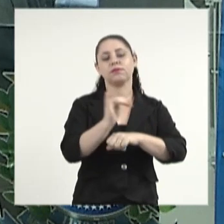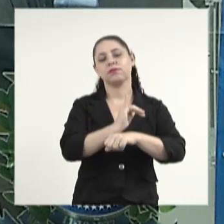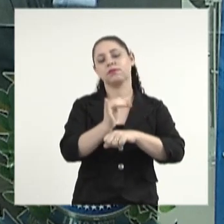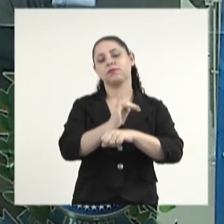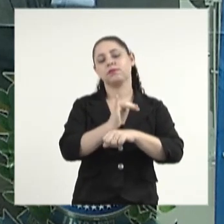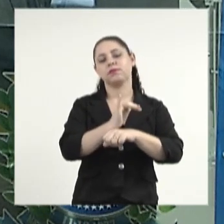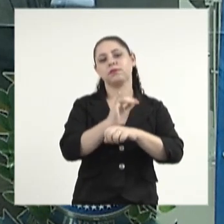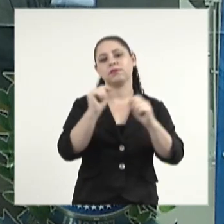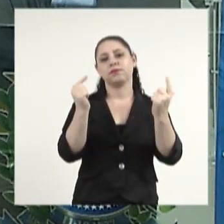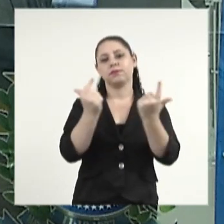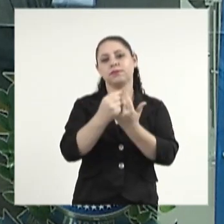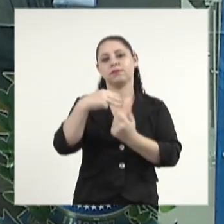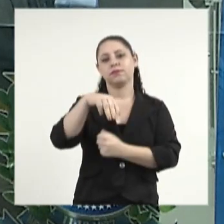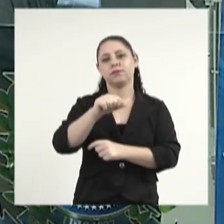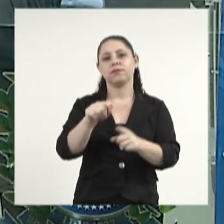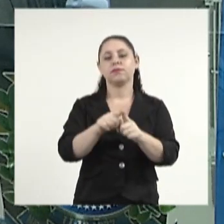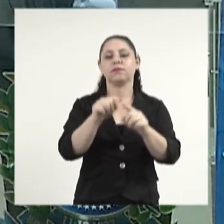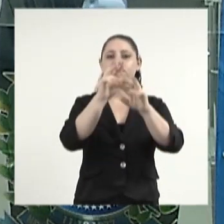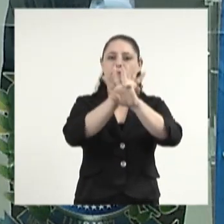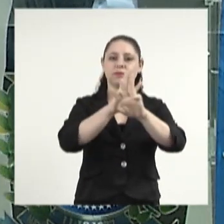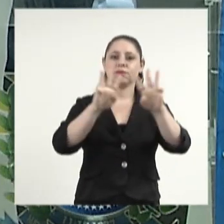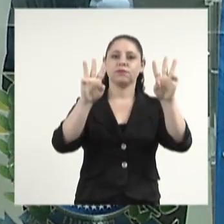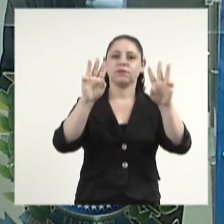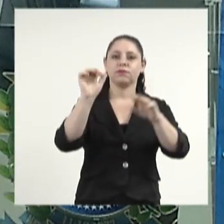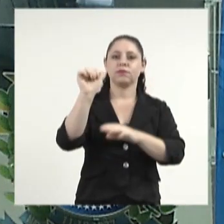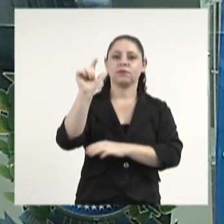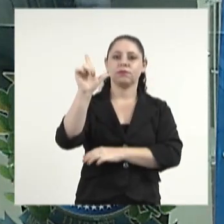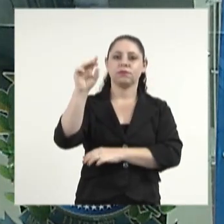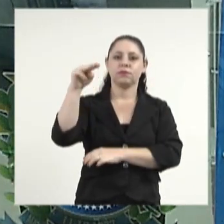Assembleia Legislativa de MS, e também pelo nosso site,